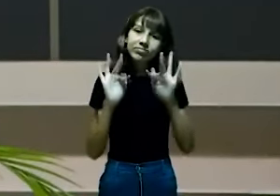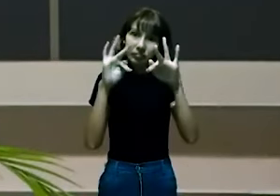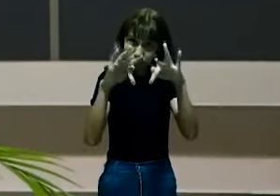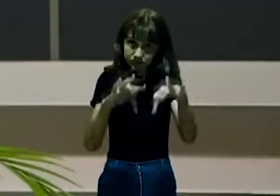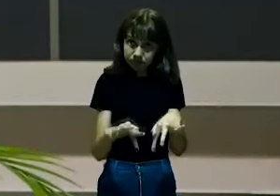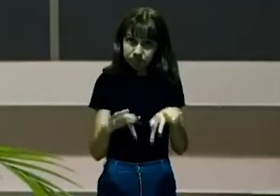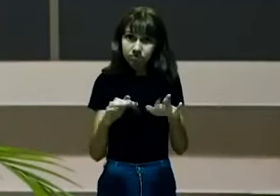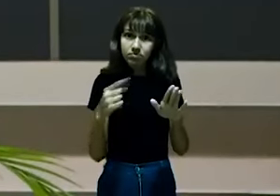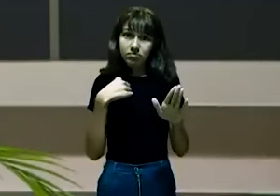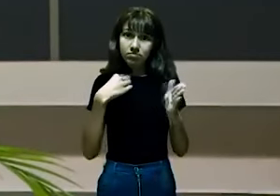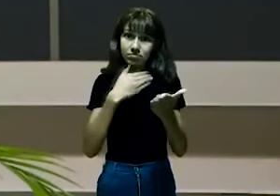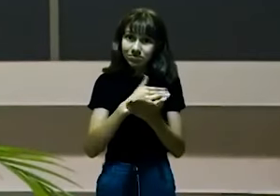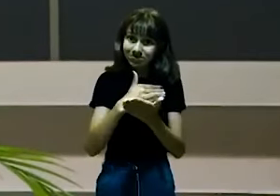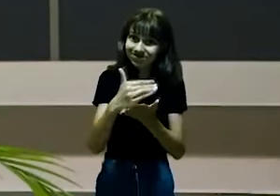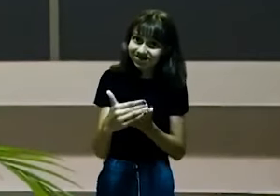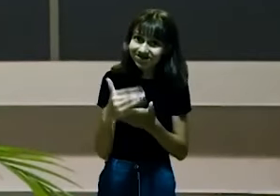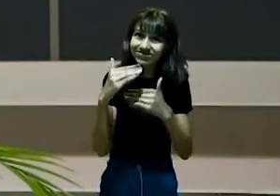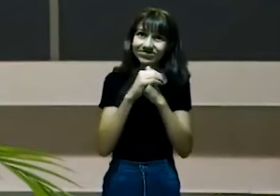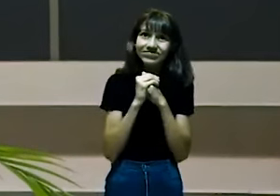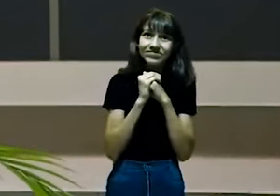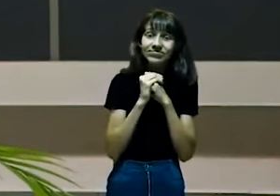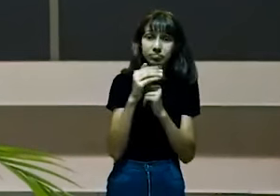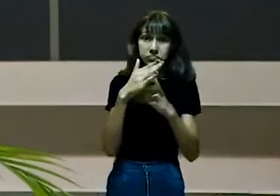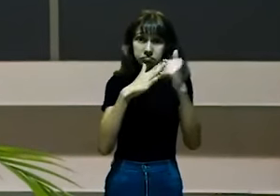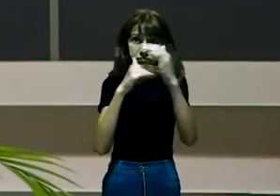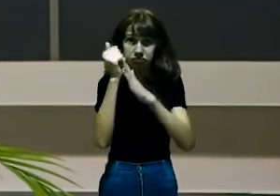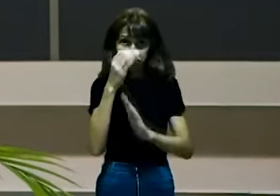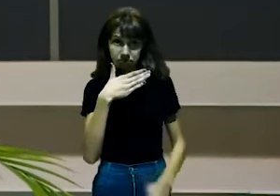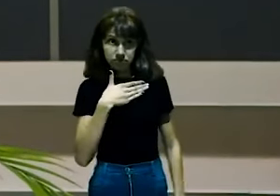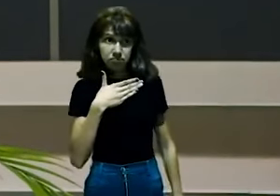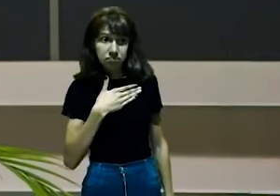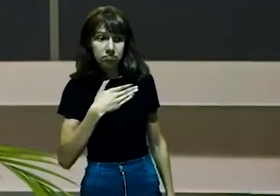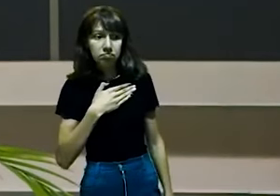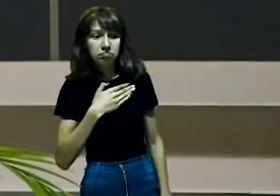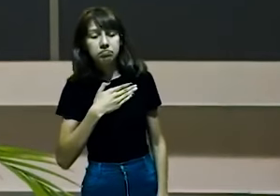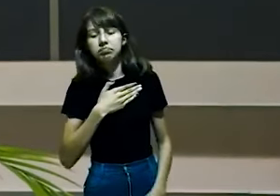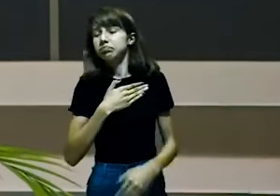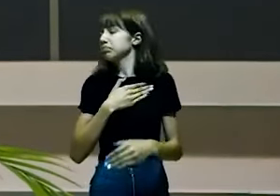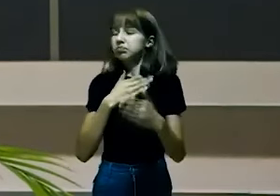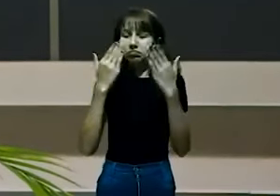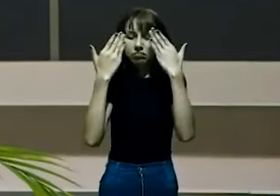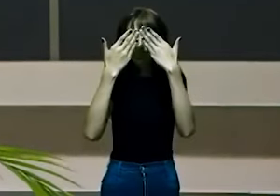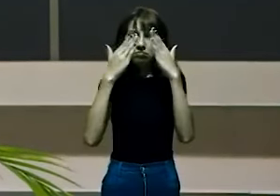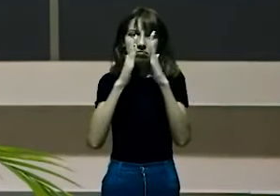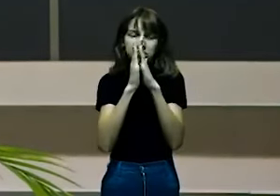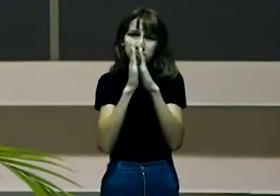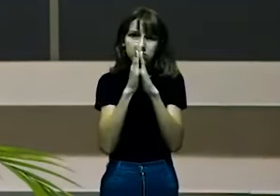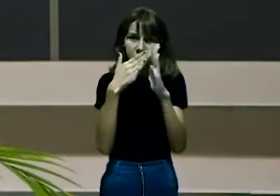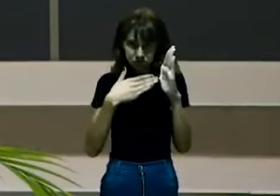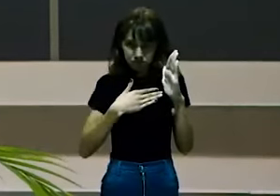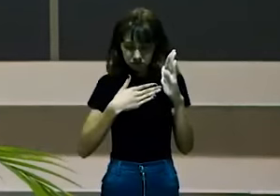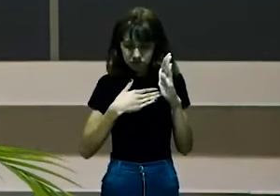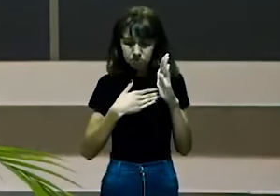que eu comecei coloca a mão no teu coração Fecha os teus olhos e agora nós vamos falar com o